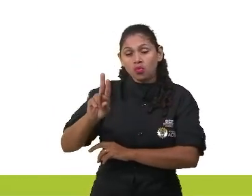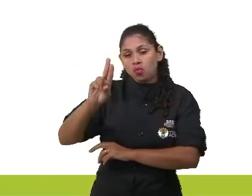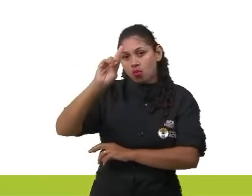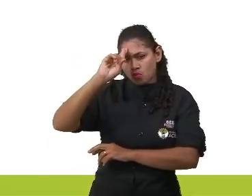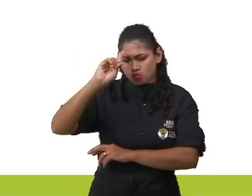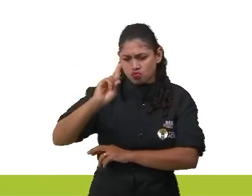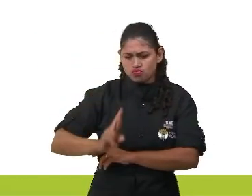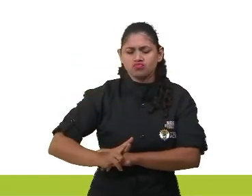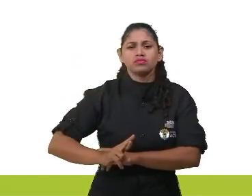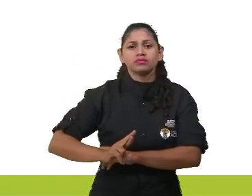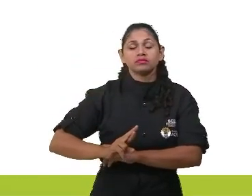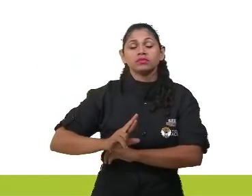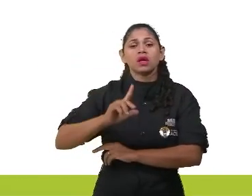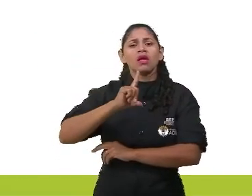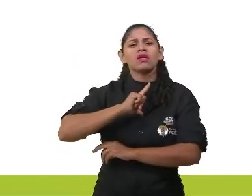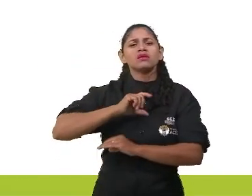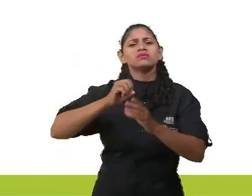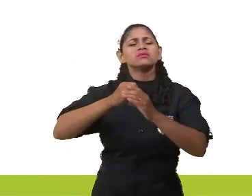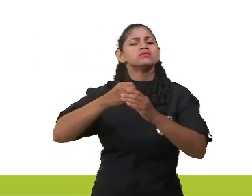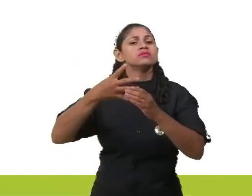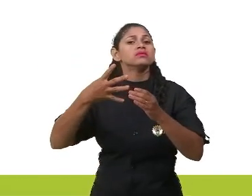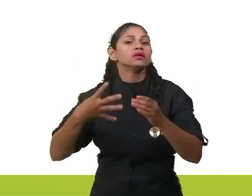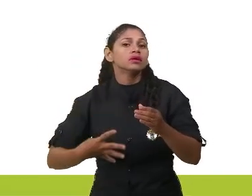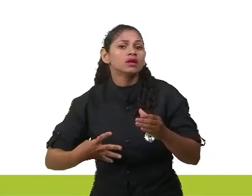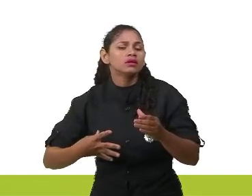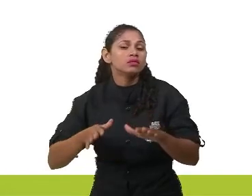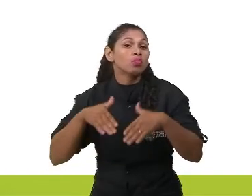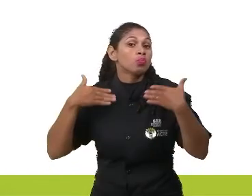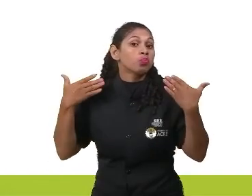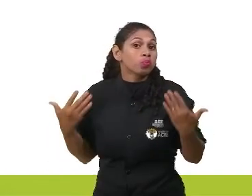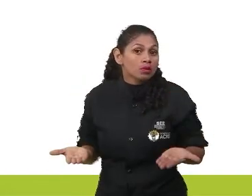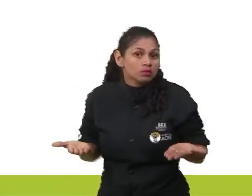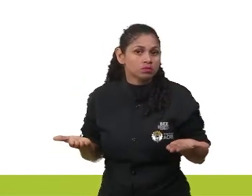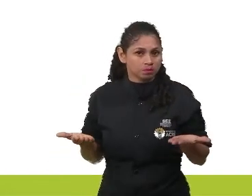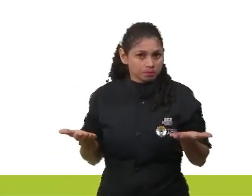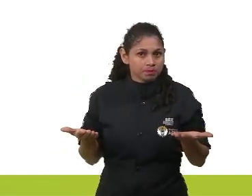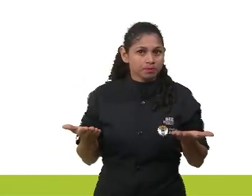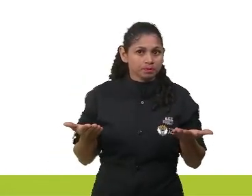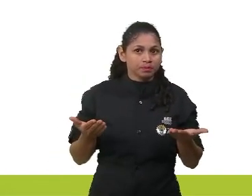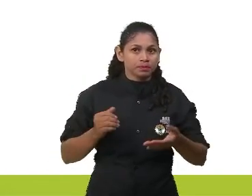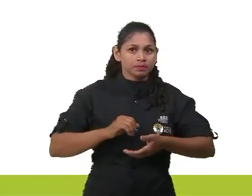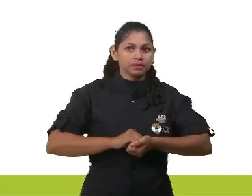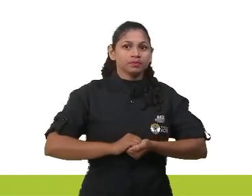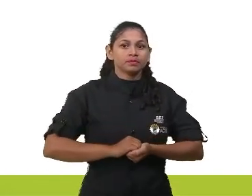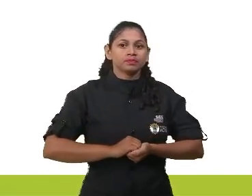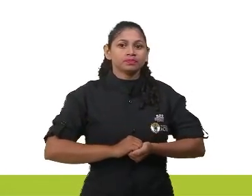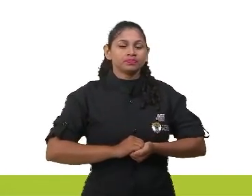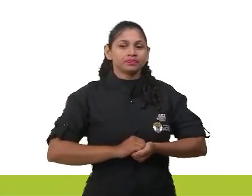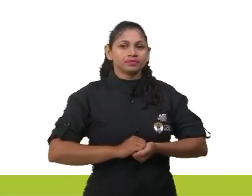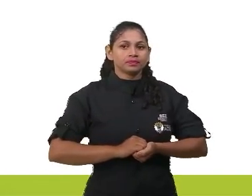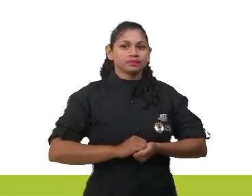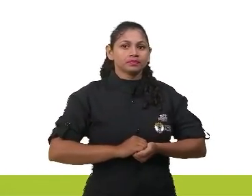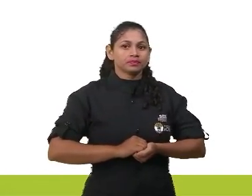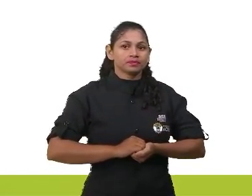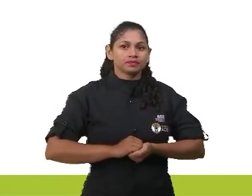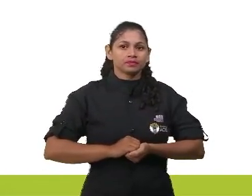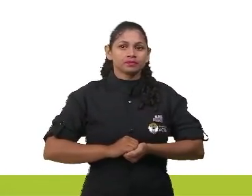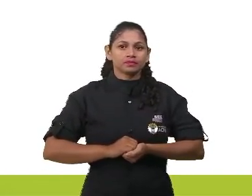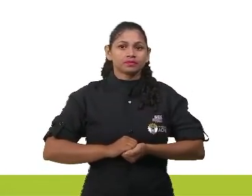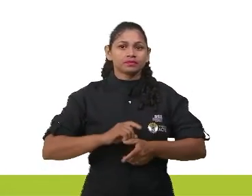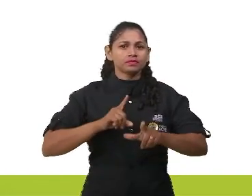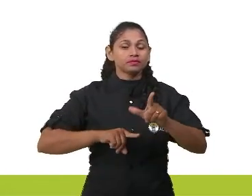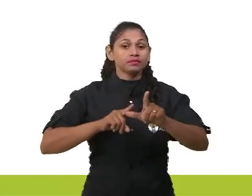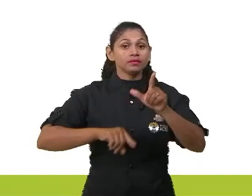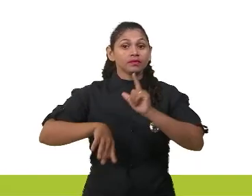como uma das características Então, como dessas características desse pensamento iluminista pautado na racionalidade?